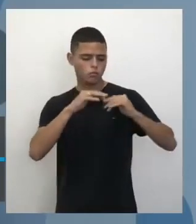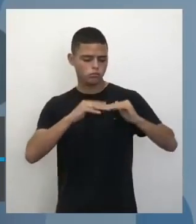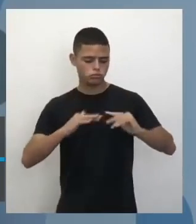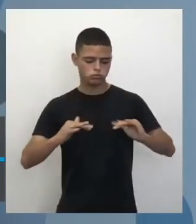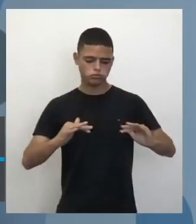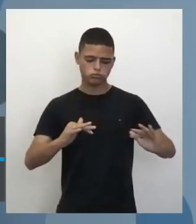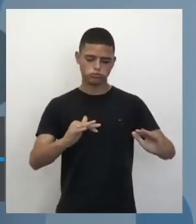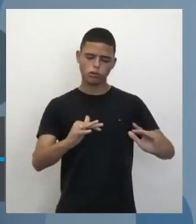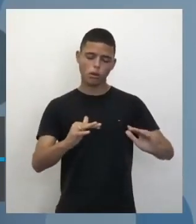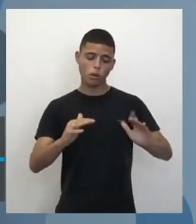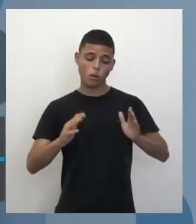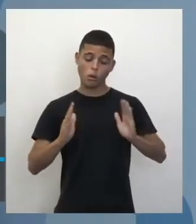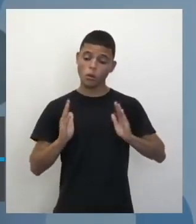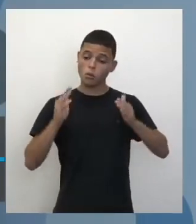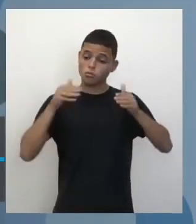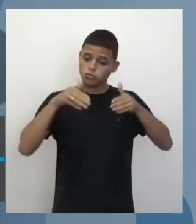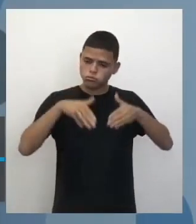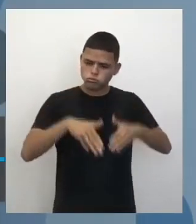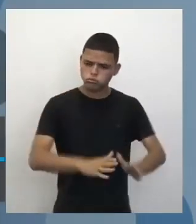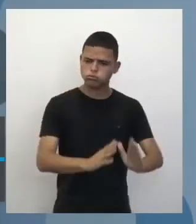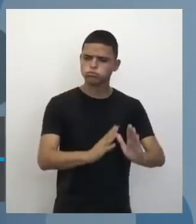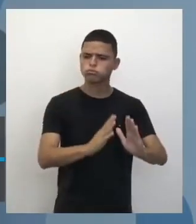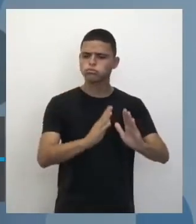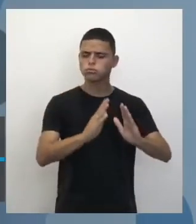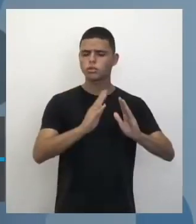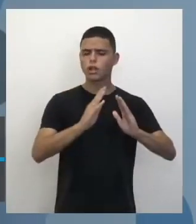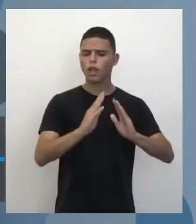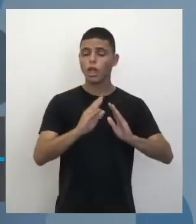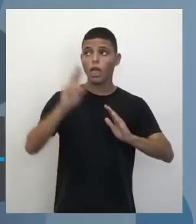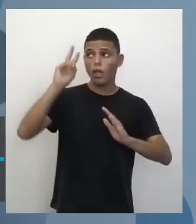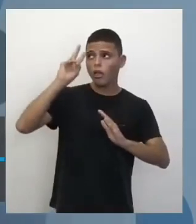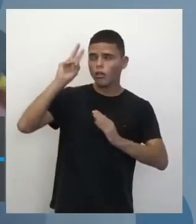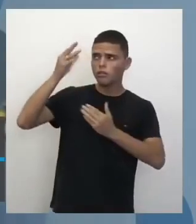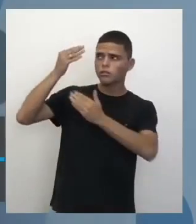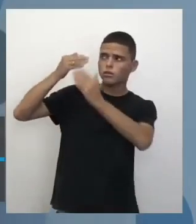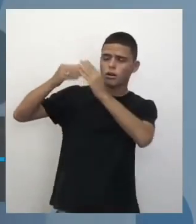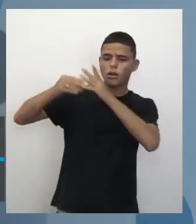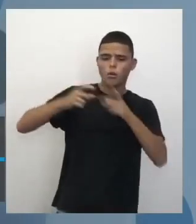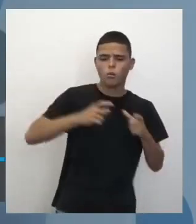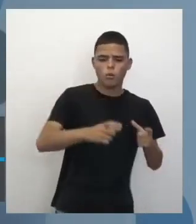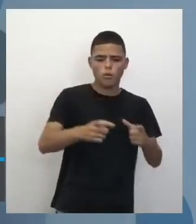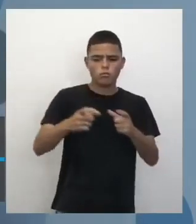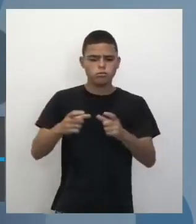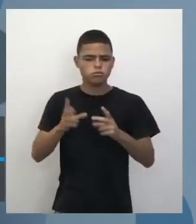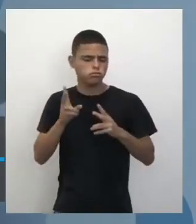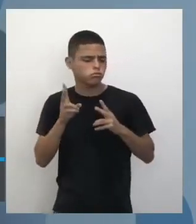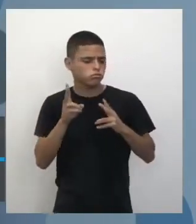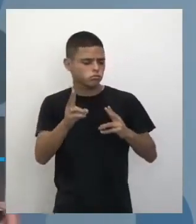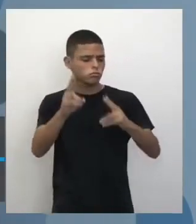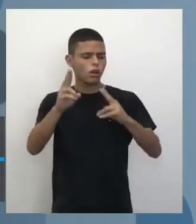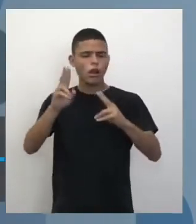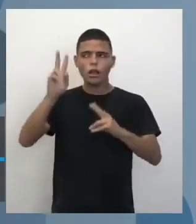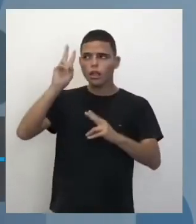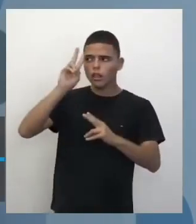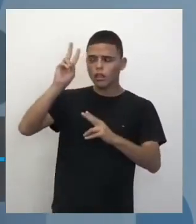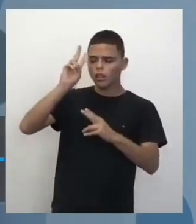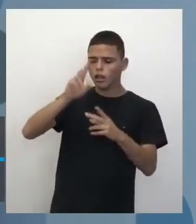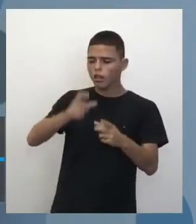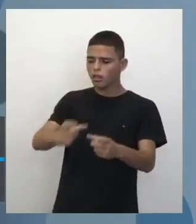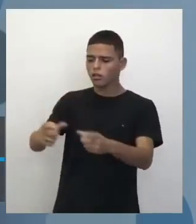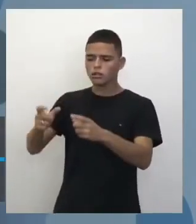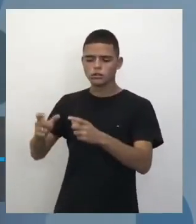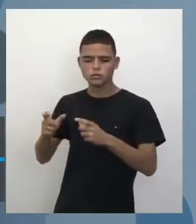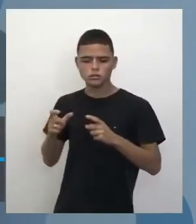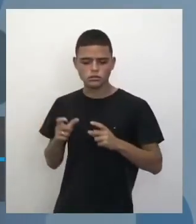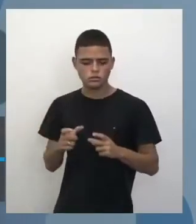bacana, ou seja, às vezes os lugares nos lembram músicas, canções, e as canções nos lembram lugares, né?